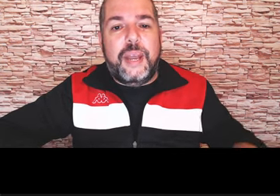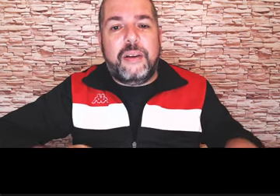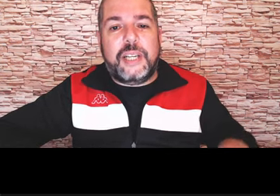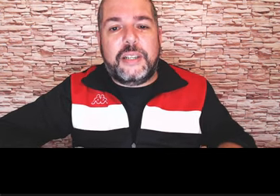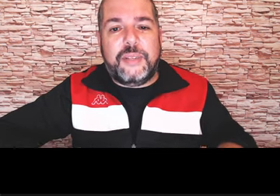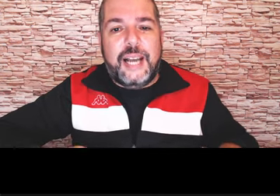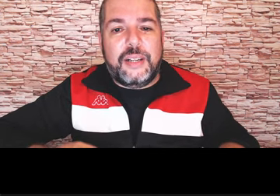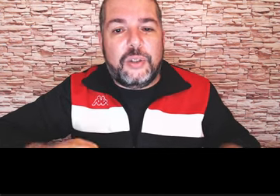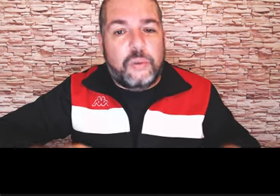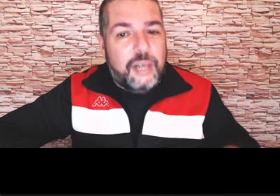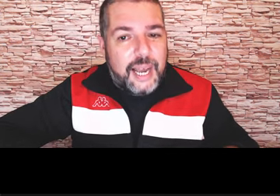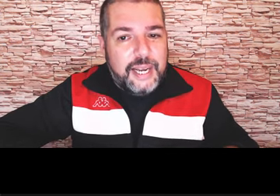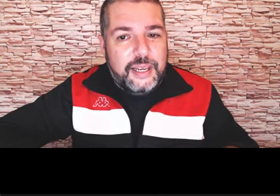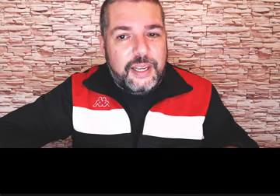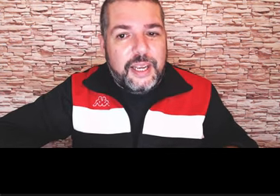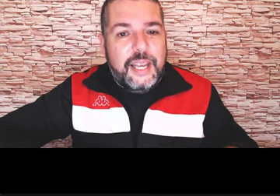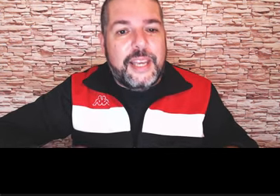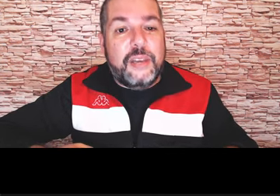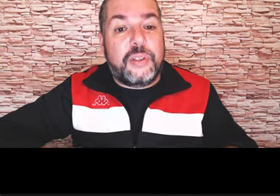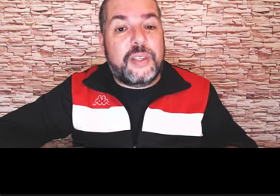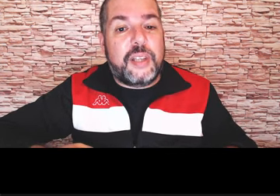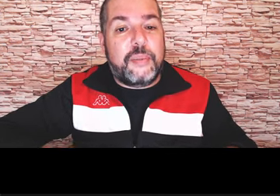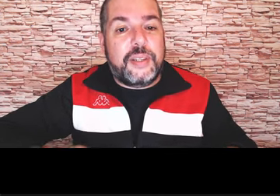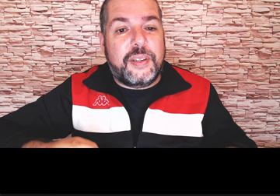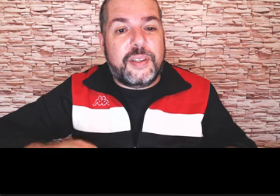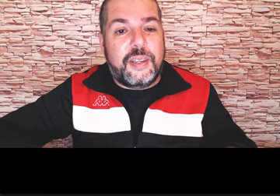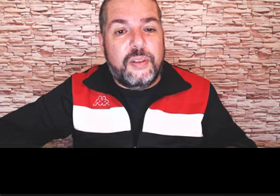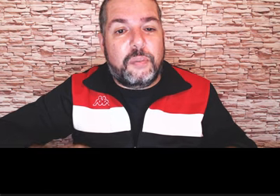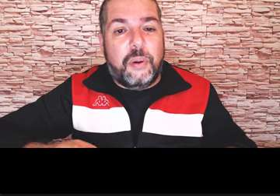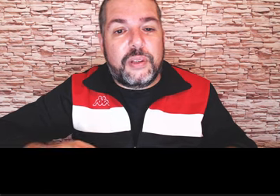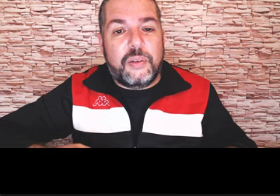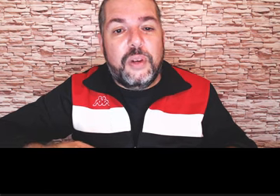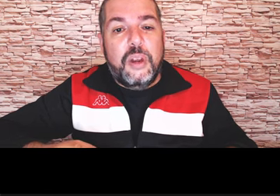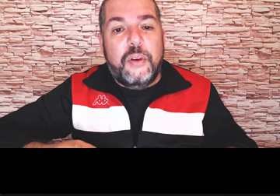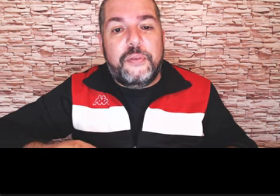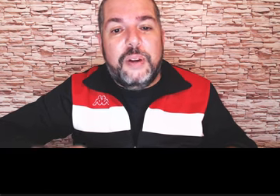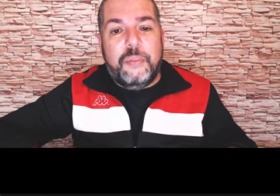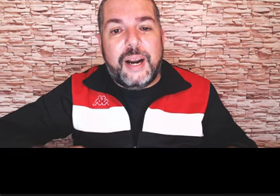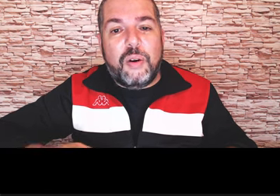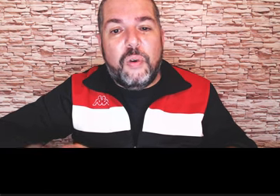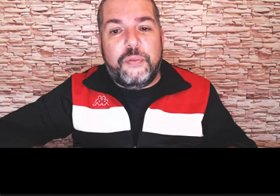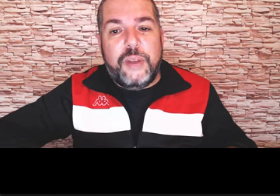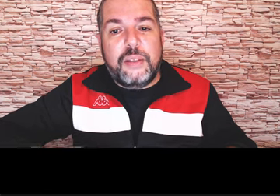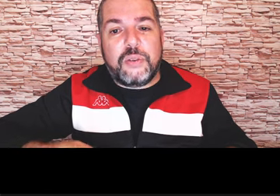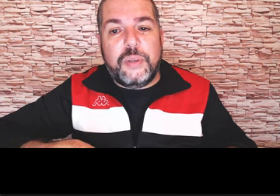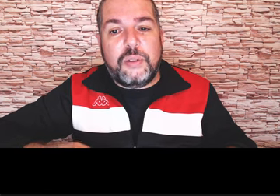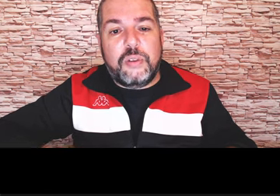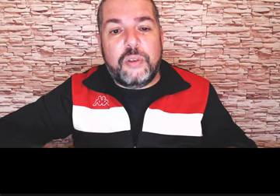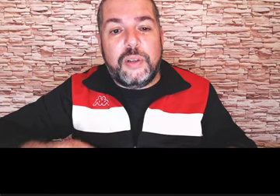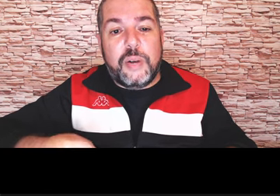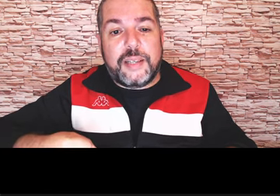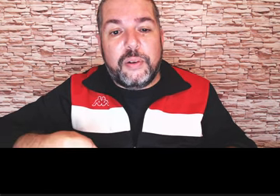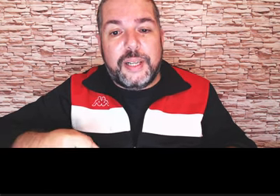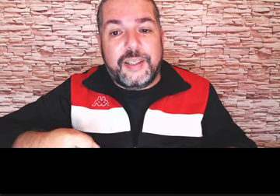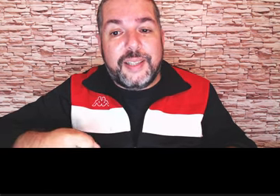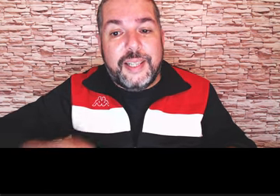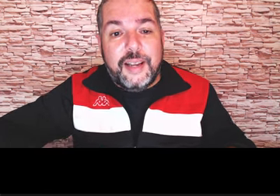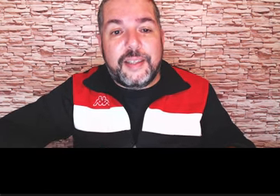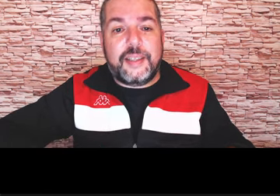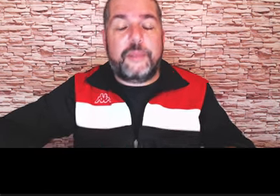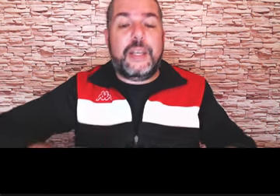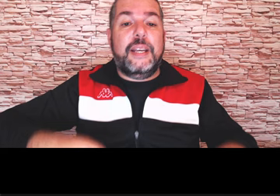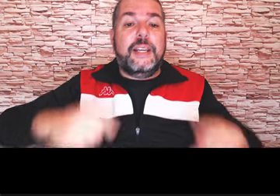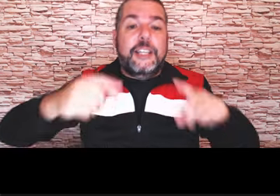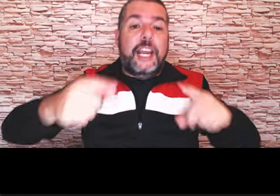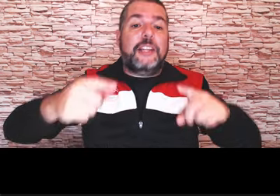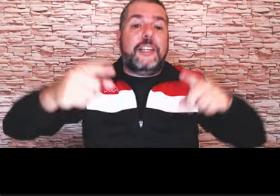por meio de atividades online e que os sistemas de ensino possam firmar convênios com instituições de educação à